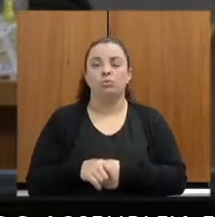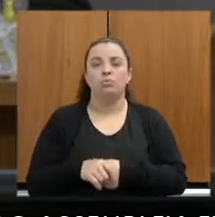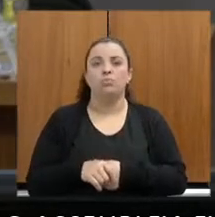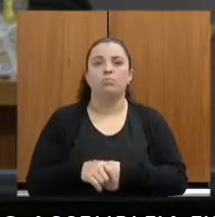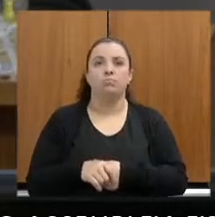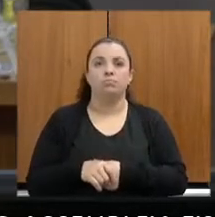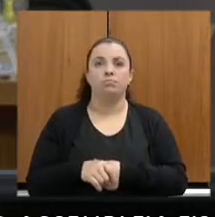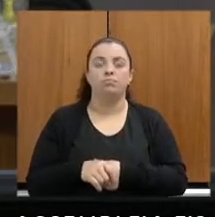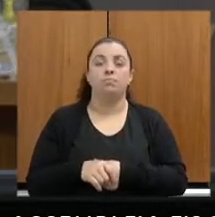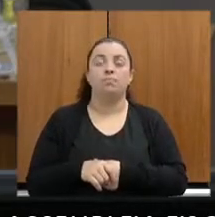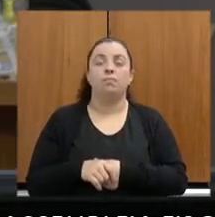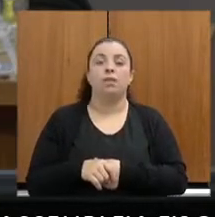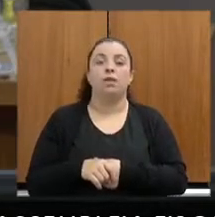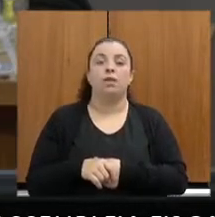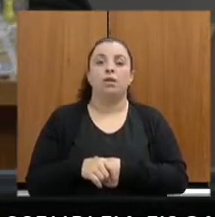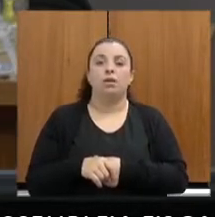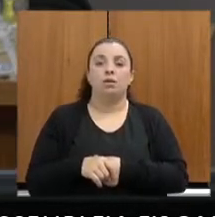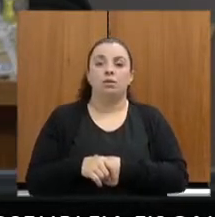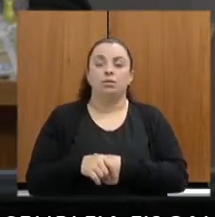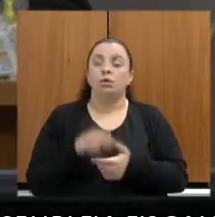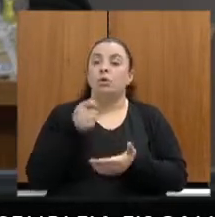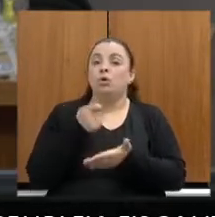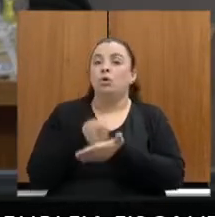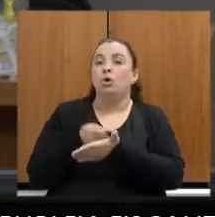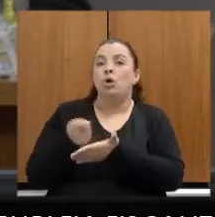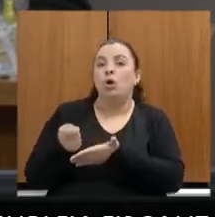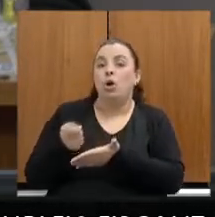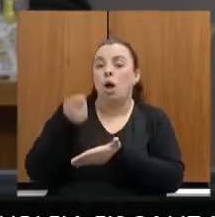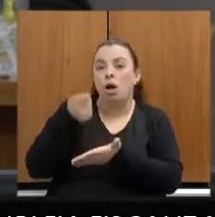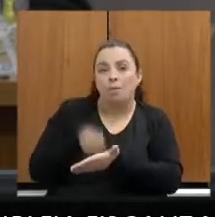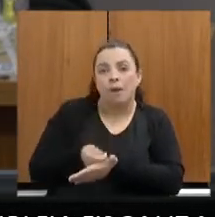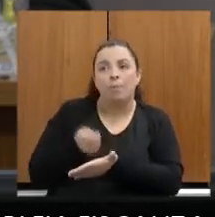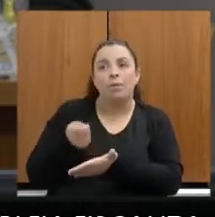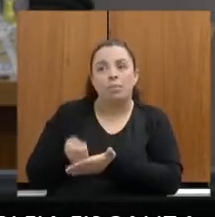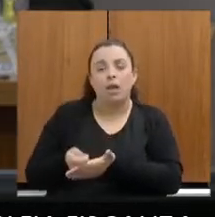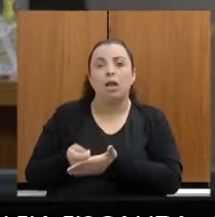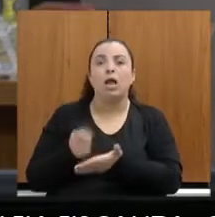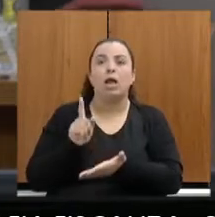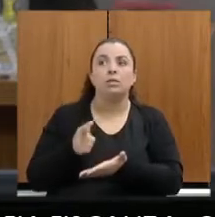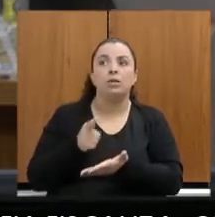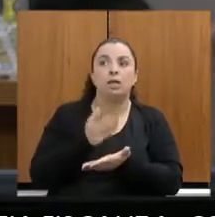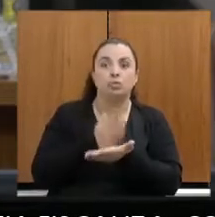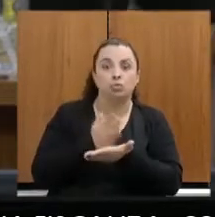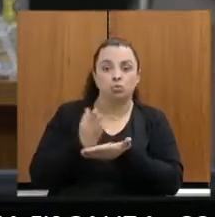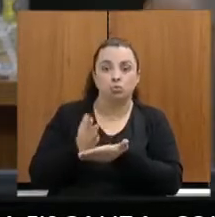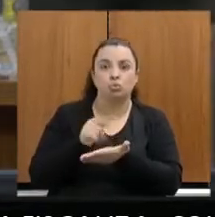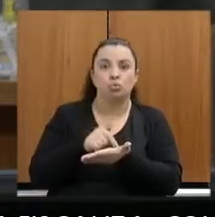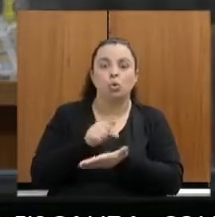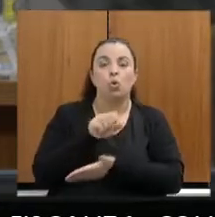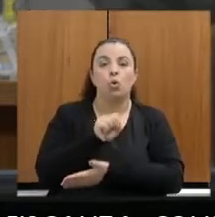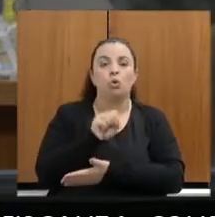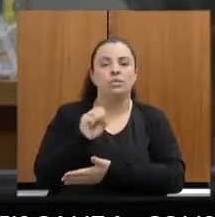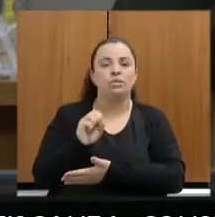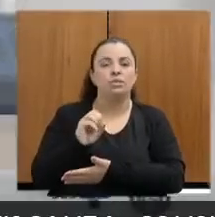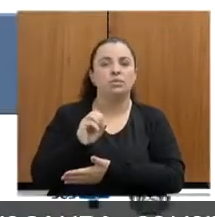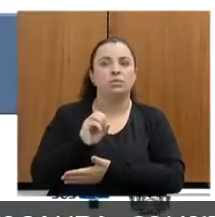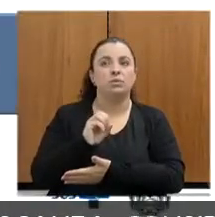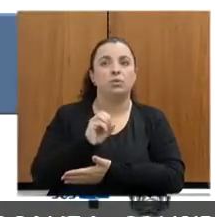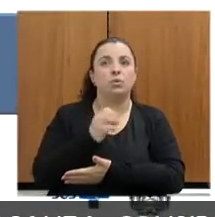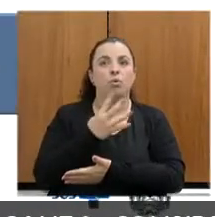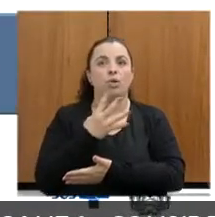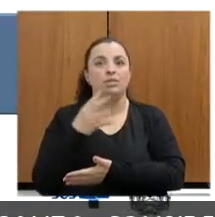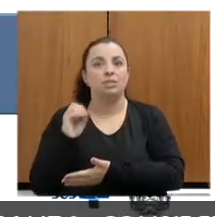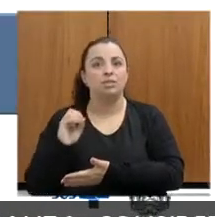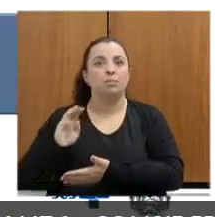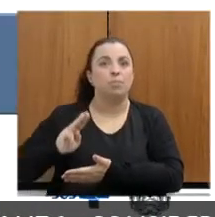Então os pagamentos estão ficou como as duas primeiras parcelas 800 milhões de reais 400 milhões ano passado 400